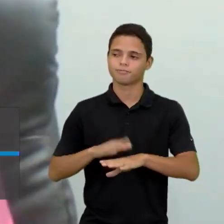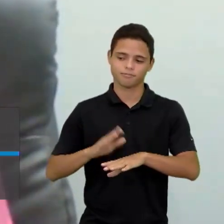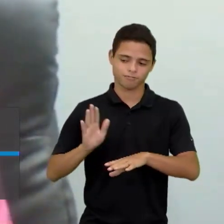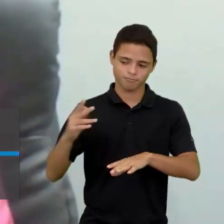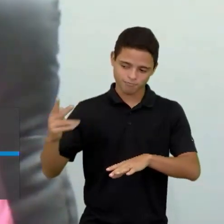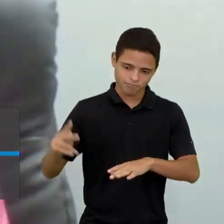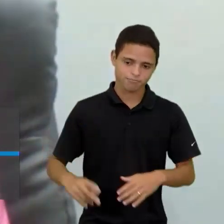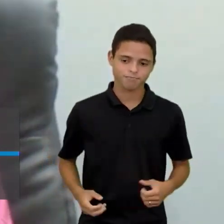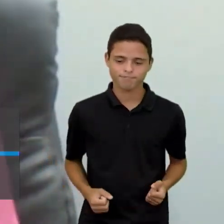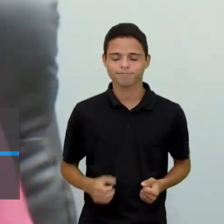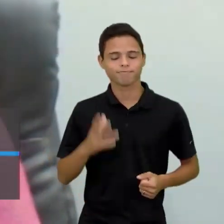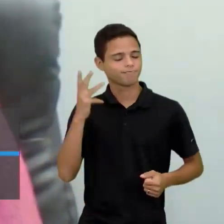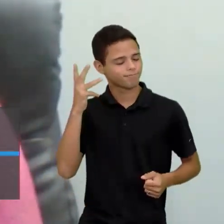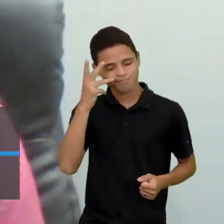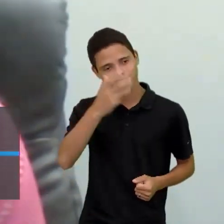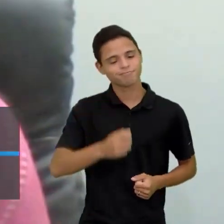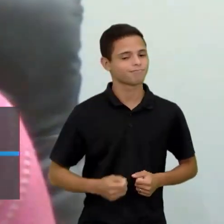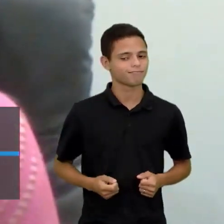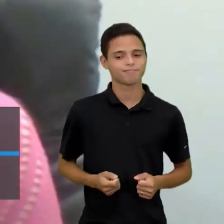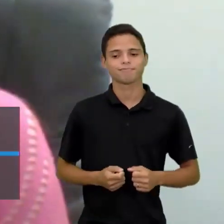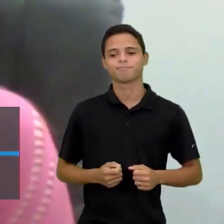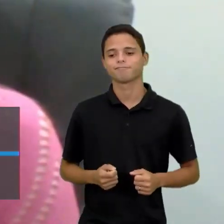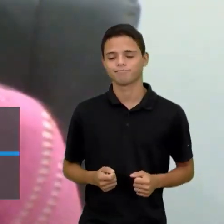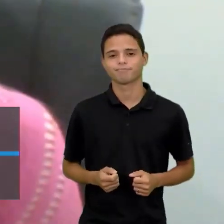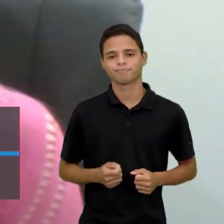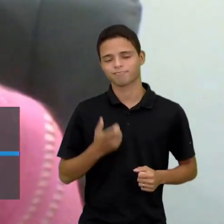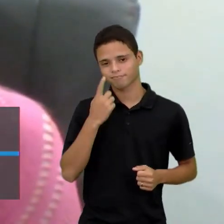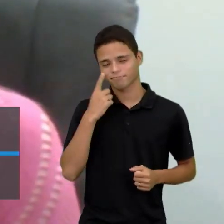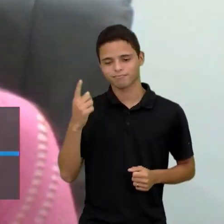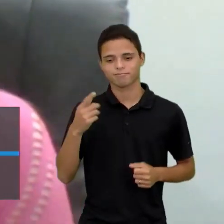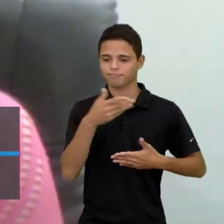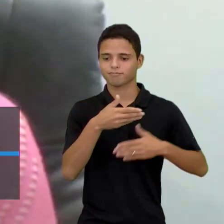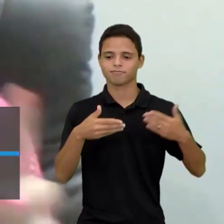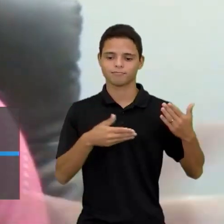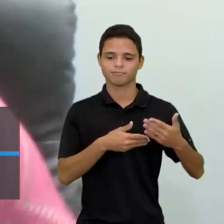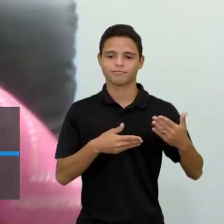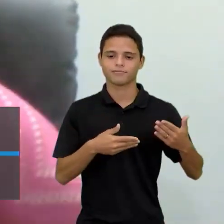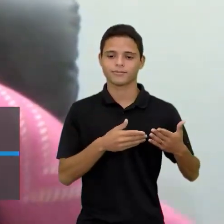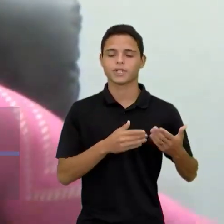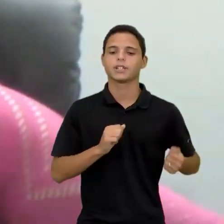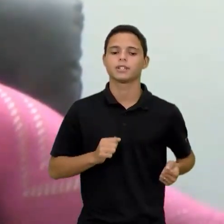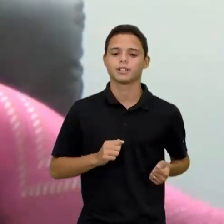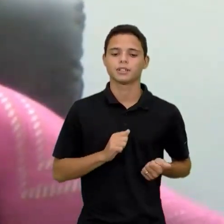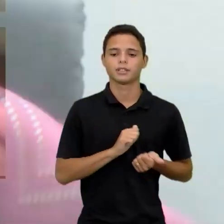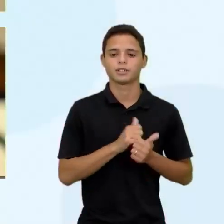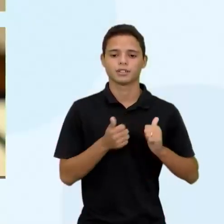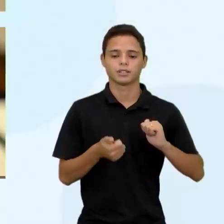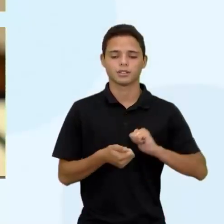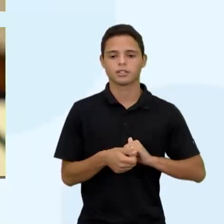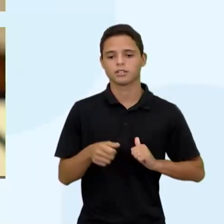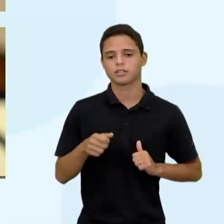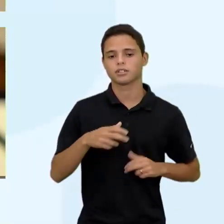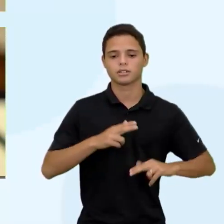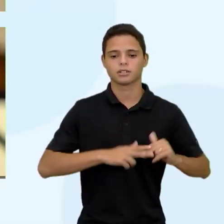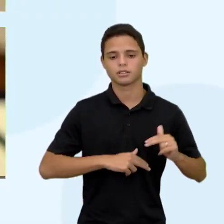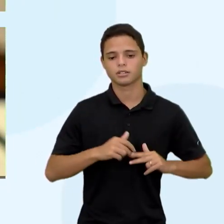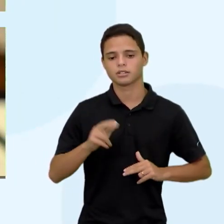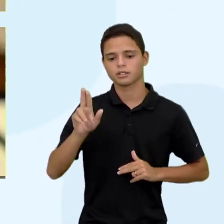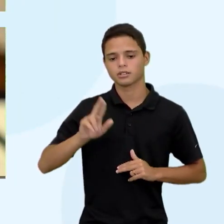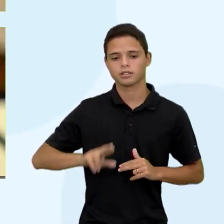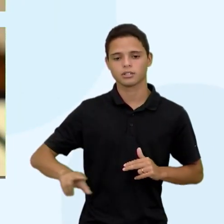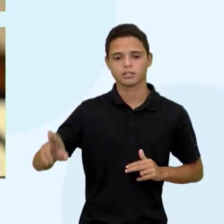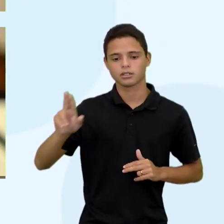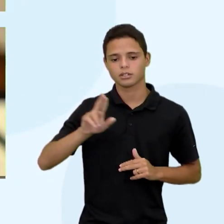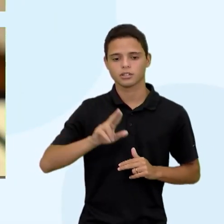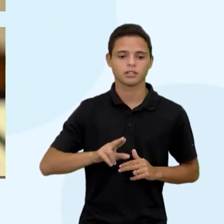E o do lado, aqui ainda, naquele slide ainda, adequação dos materiais, nós vamos ver esse aluno com uma formação congênita usando